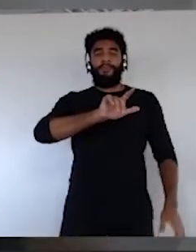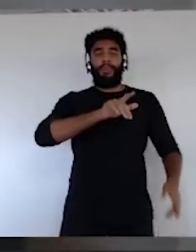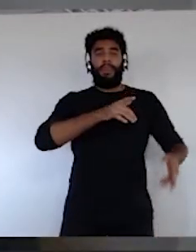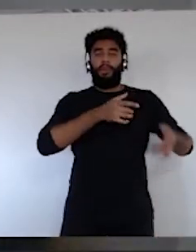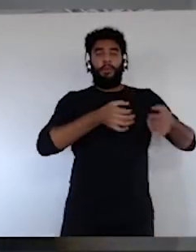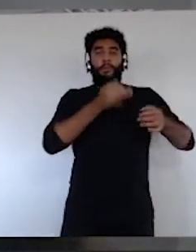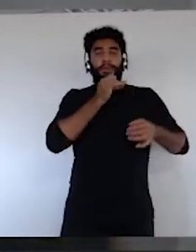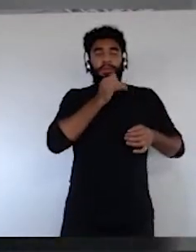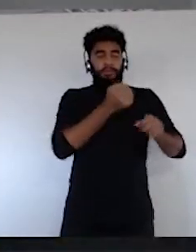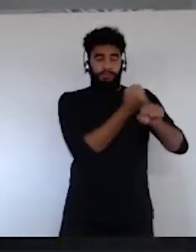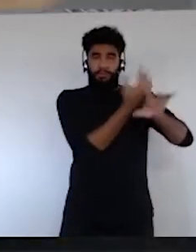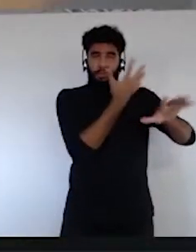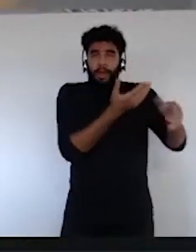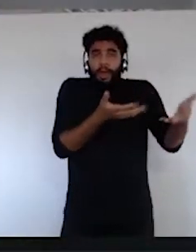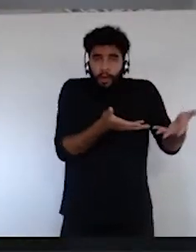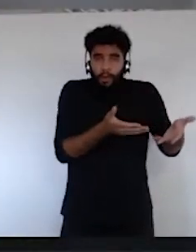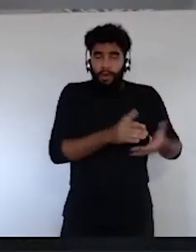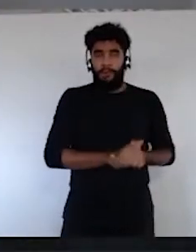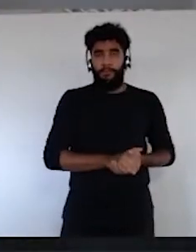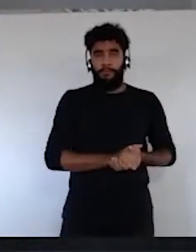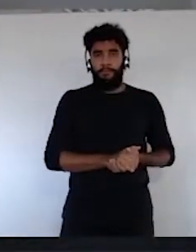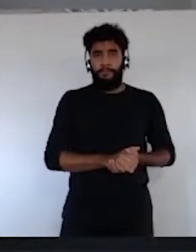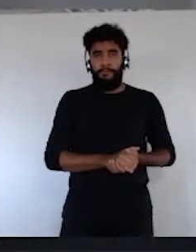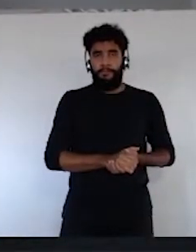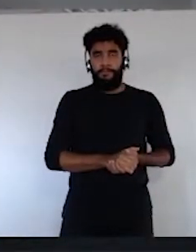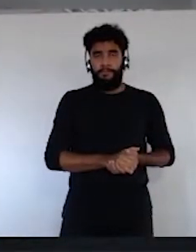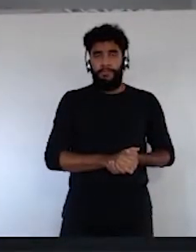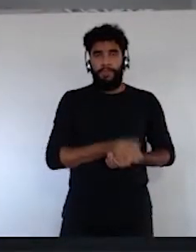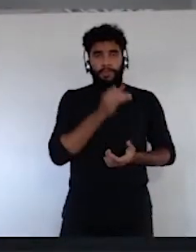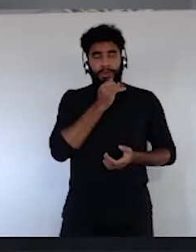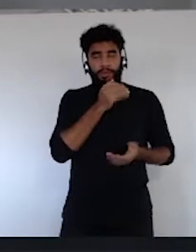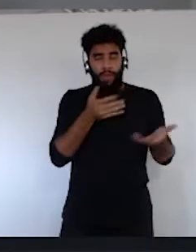também aquele voto não dado, né,